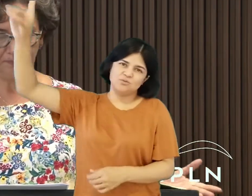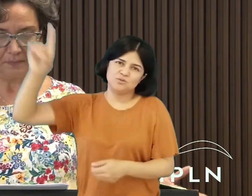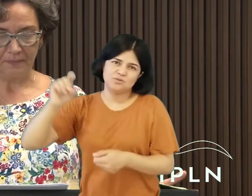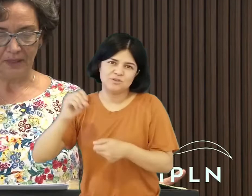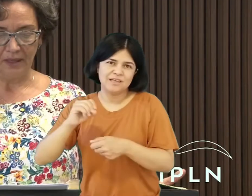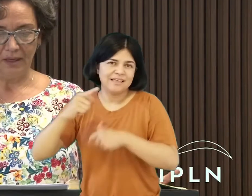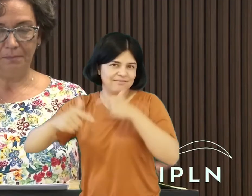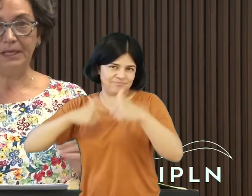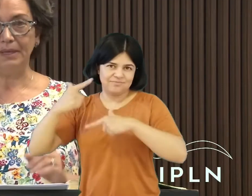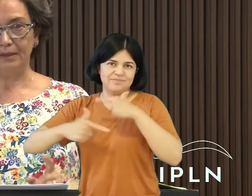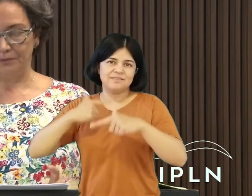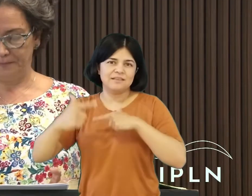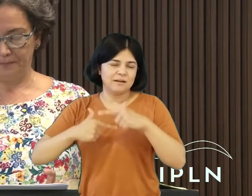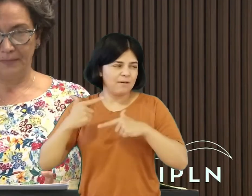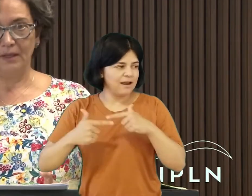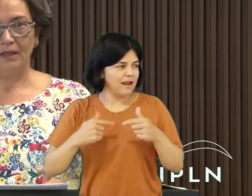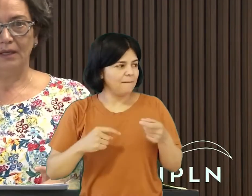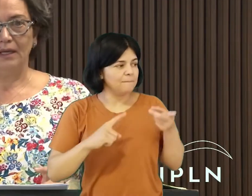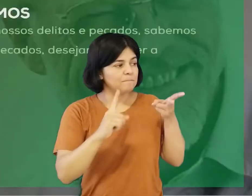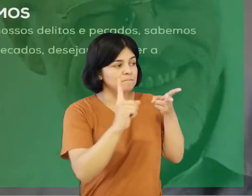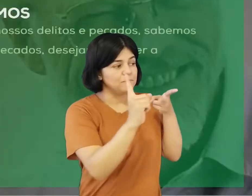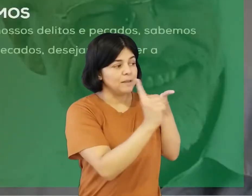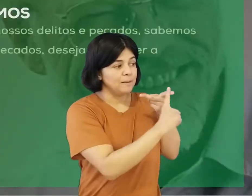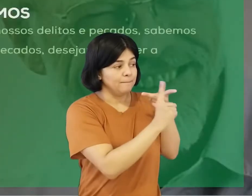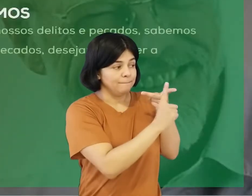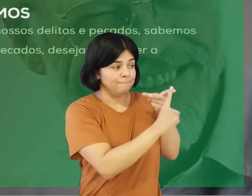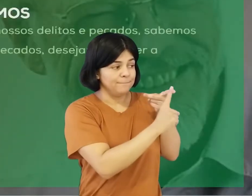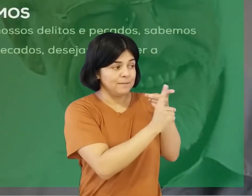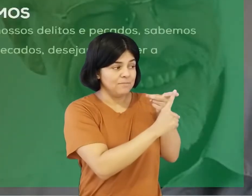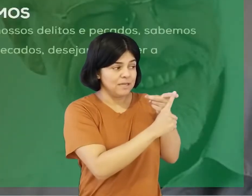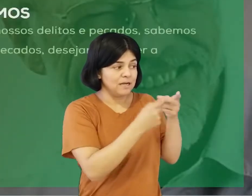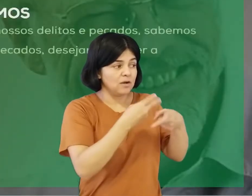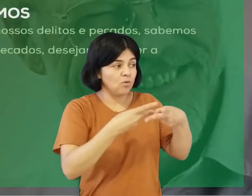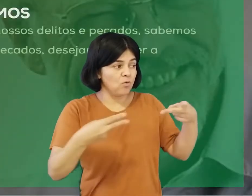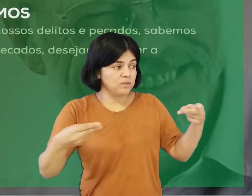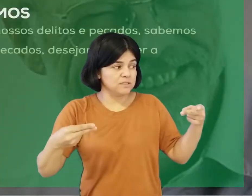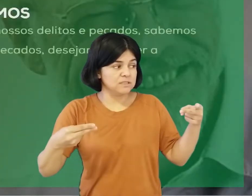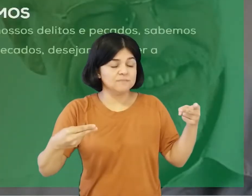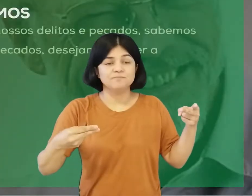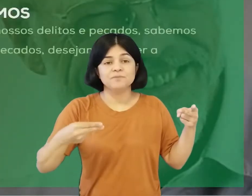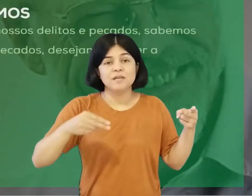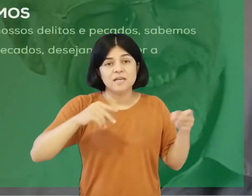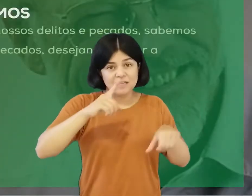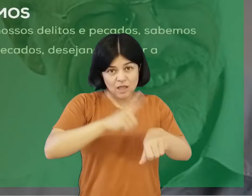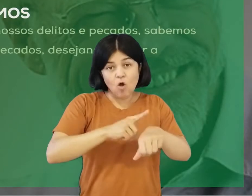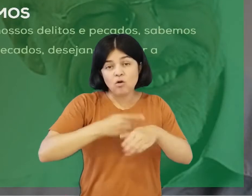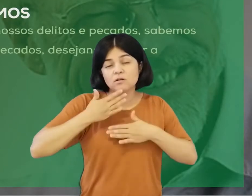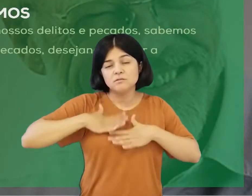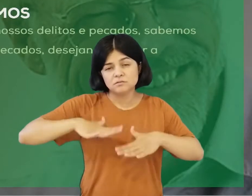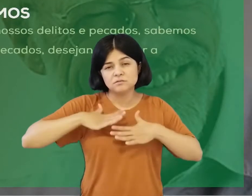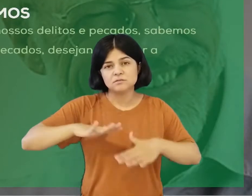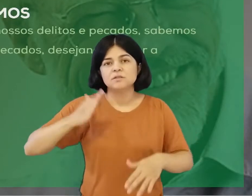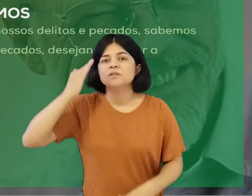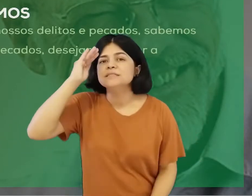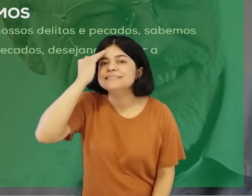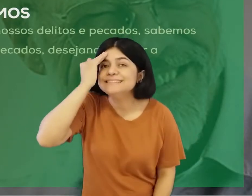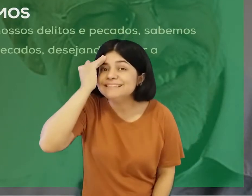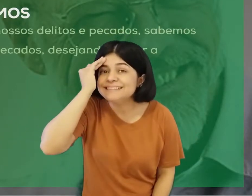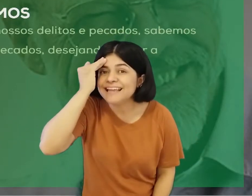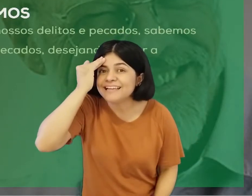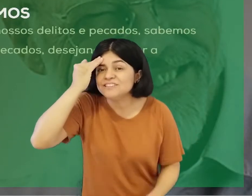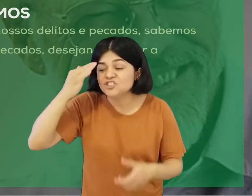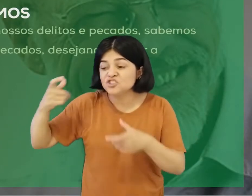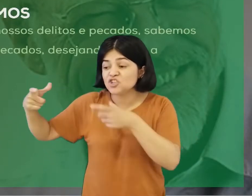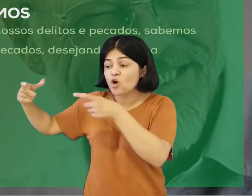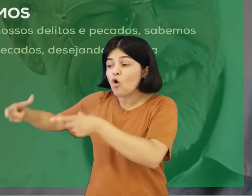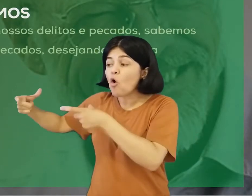amor. Primeiro, a gente entende de onde viemos. Nós sabemos